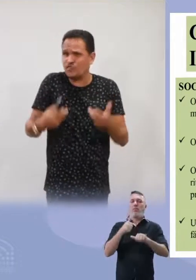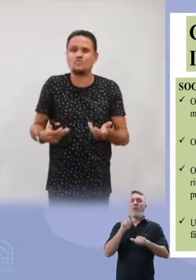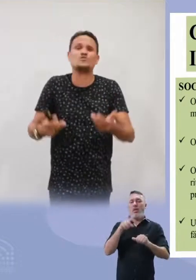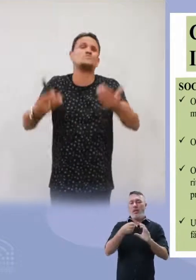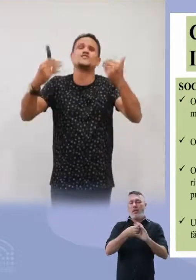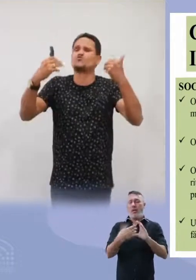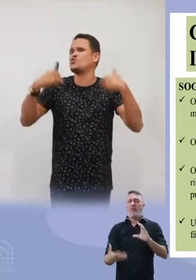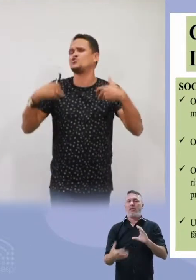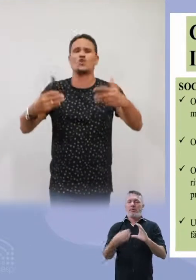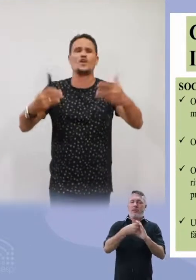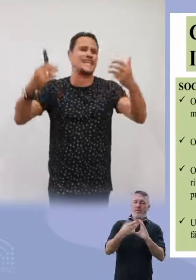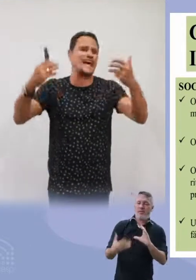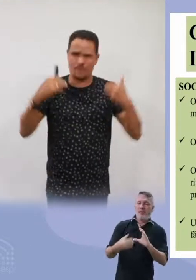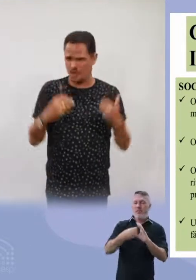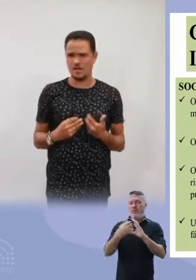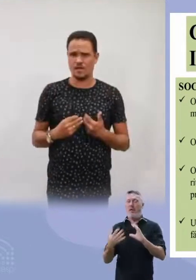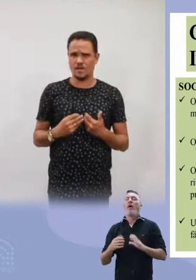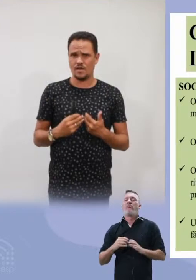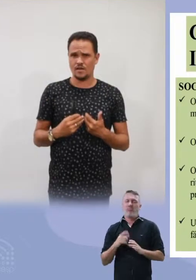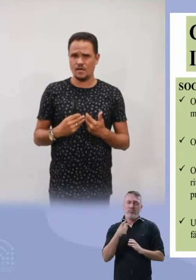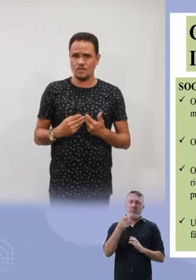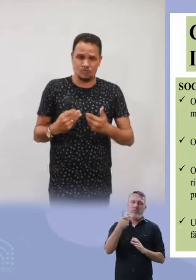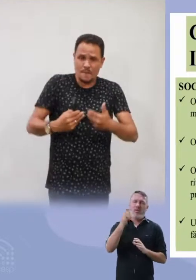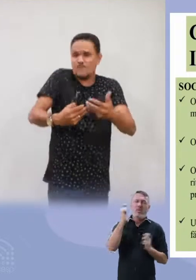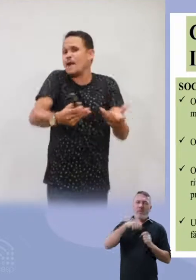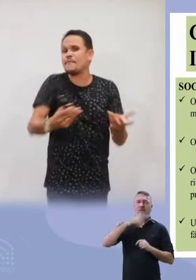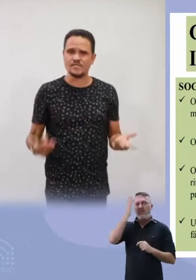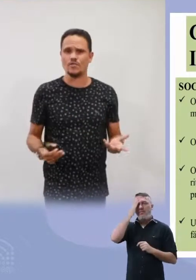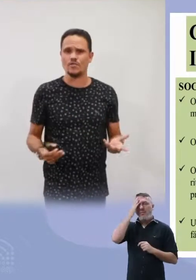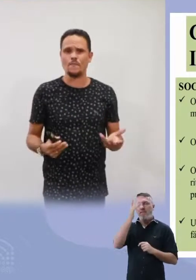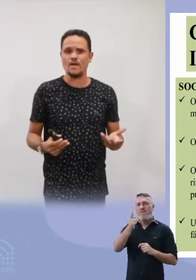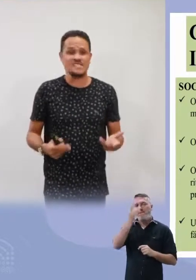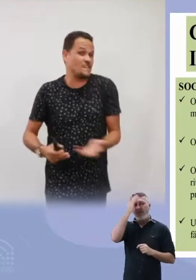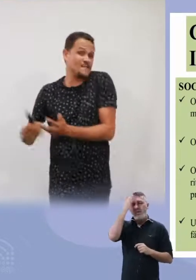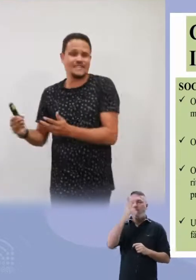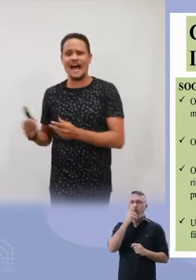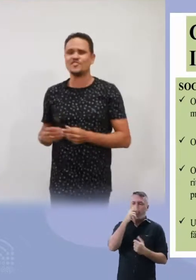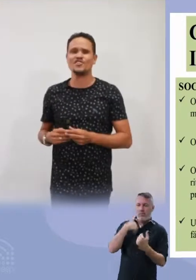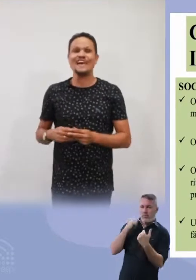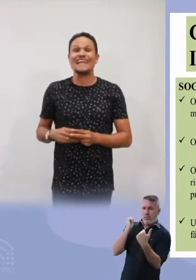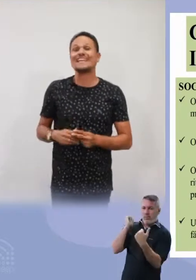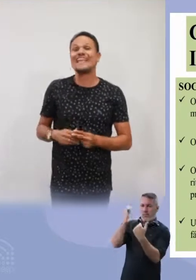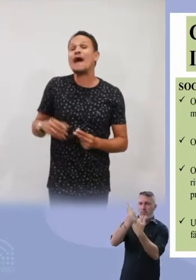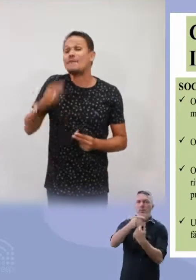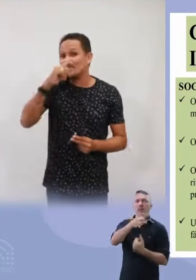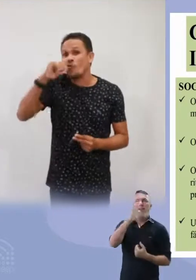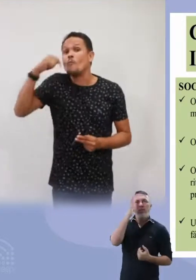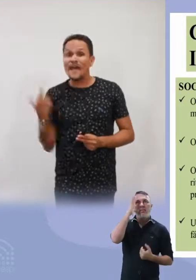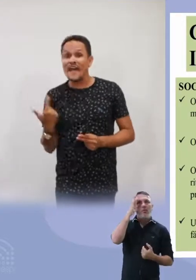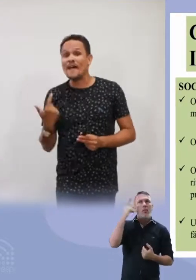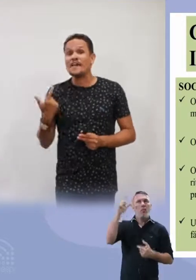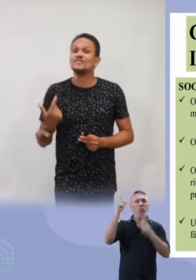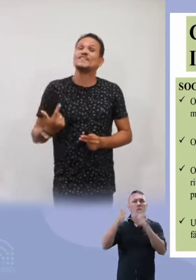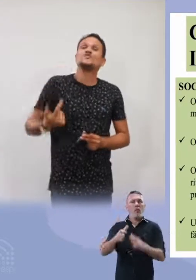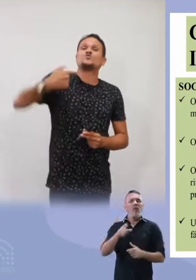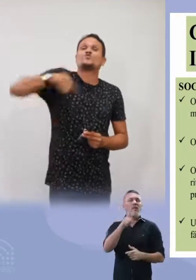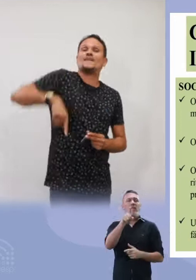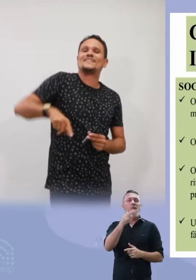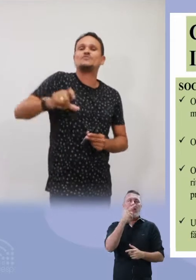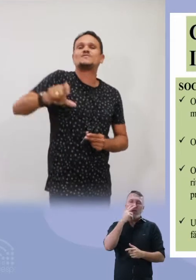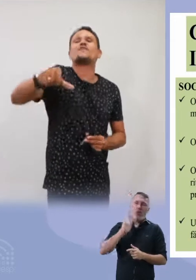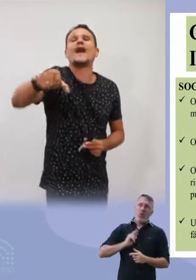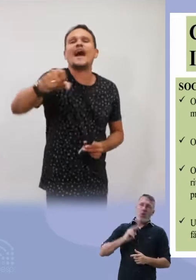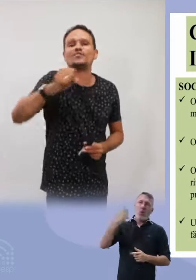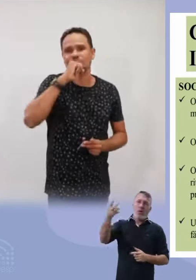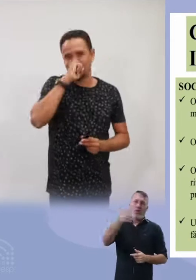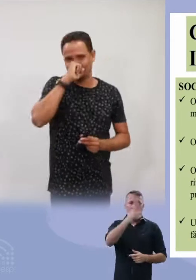você foi expulso pelas condições da época. Não tem mais lugar para você no campo. Você vai para a cidade. Lá, para você comer, você tem que submeter